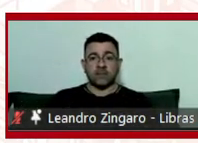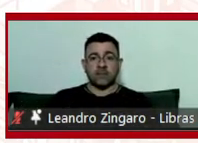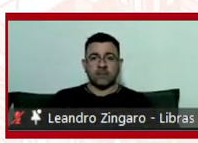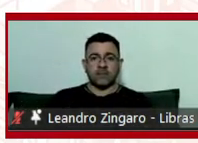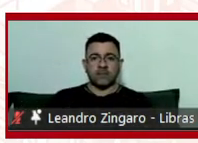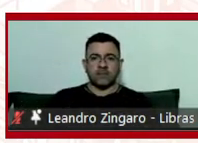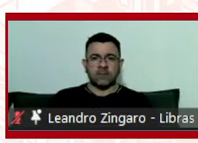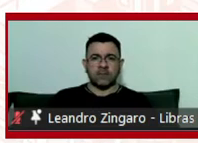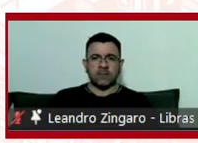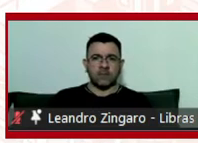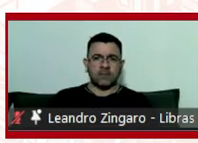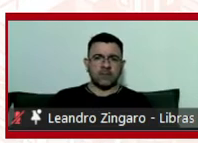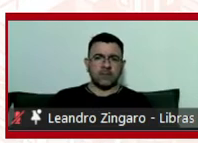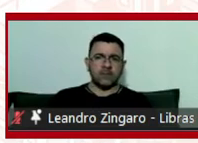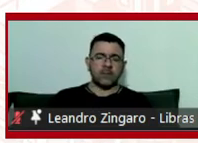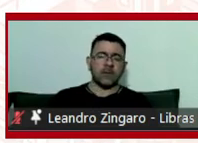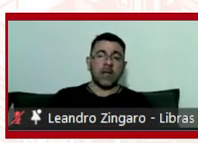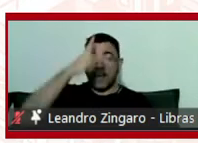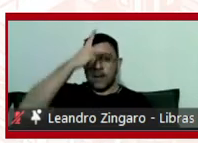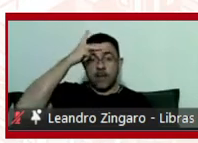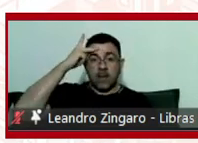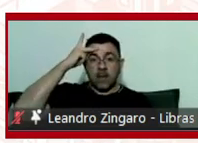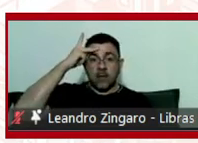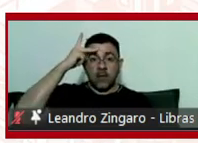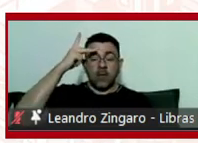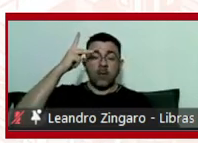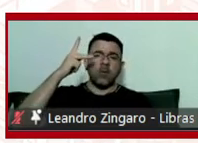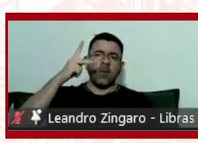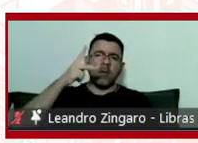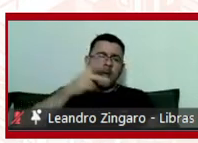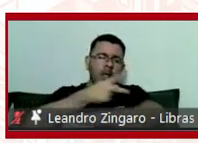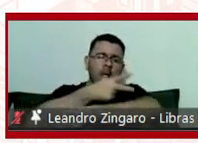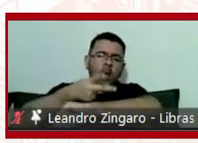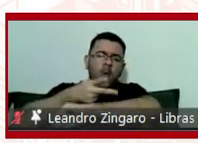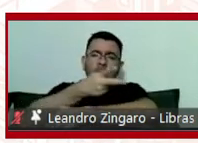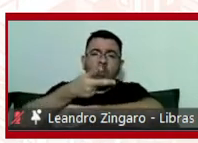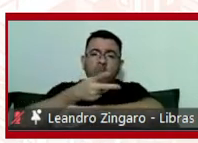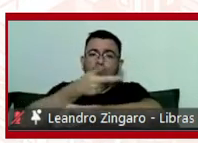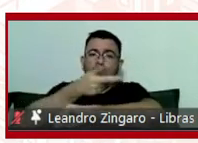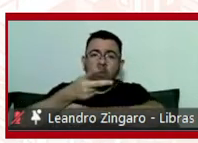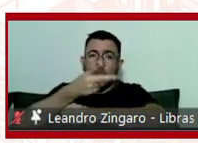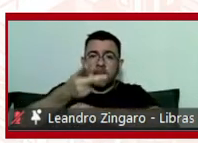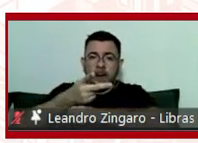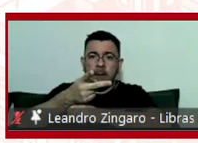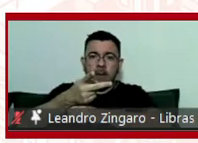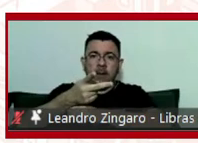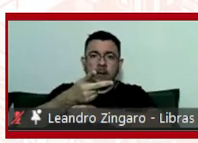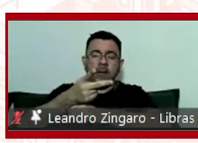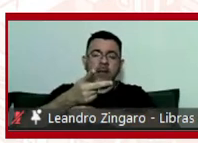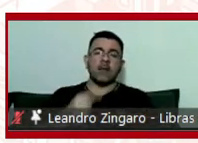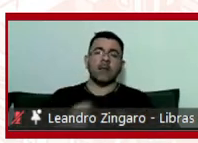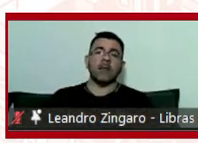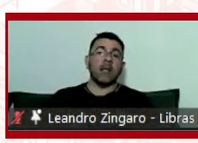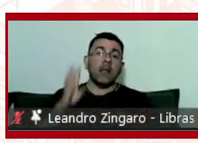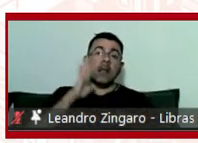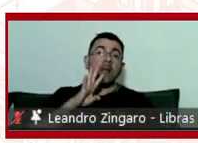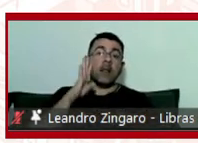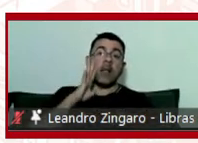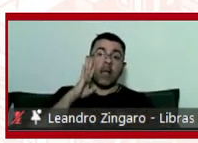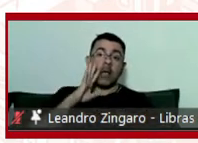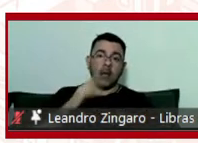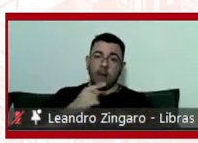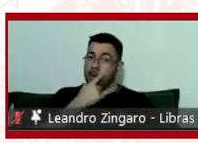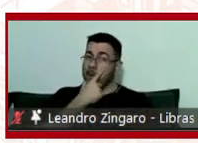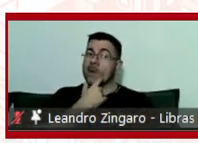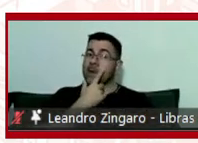teste bem legal ó vai aqui nesse buscador só para fazer um teste legal aqui ó para vocês verem a ia alguém perguntou aqui ó Qual a ia que